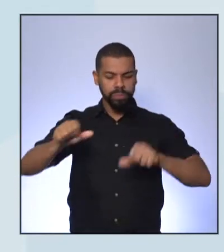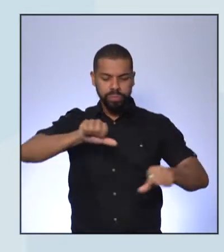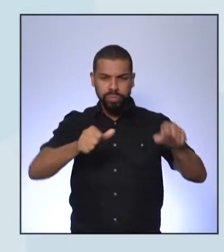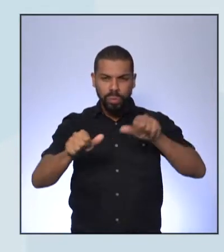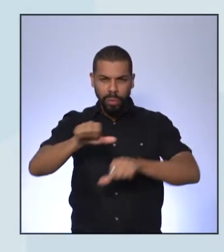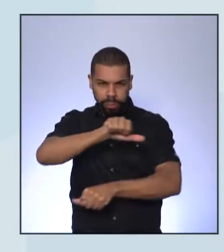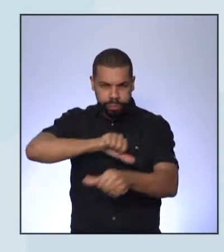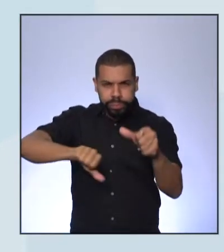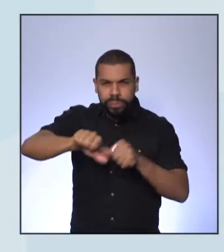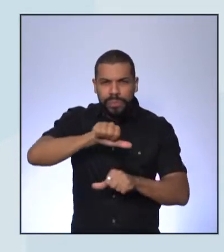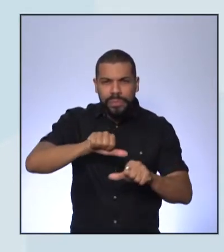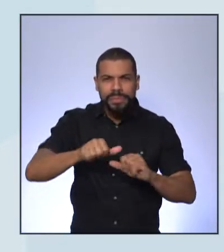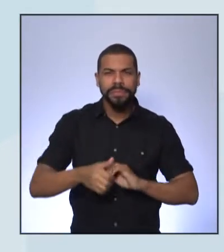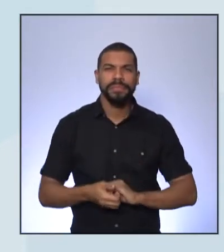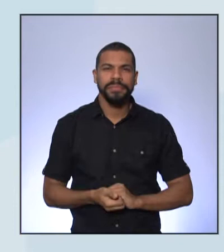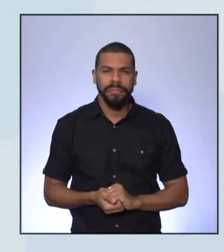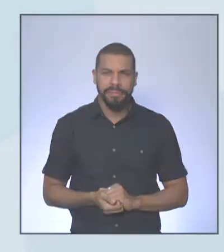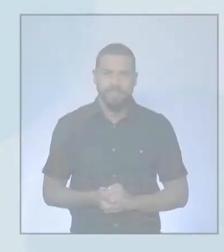responder.